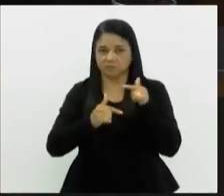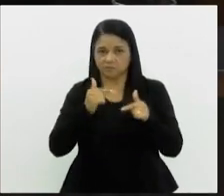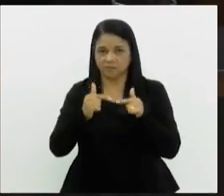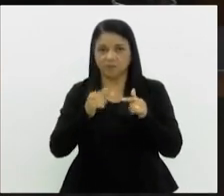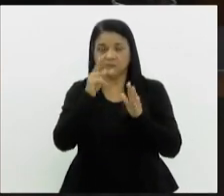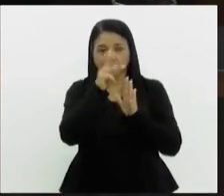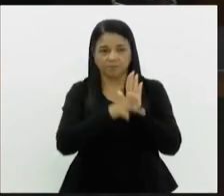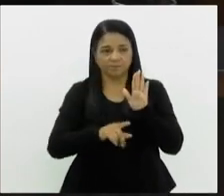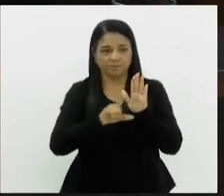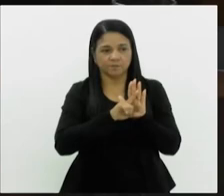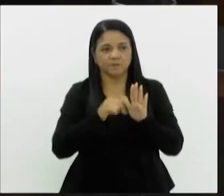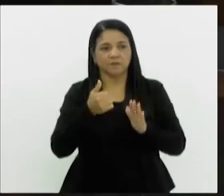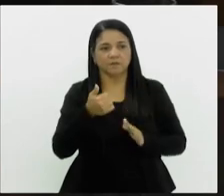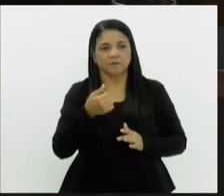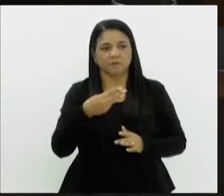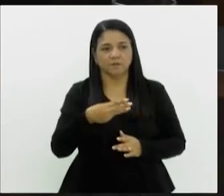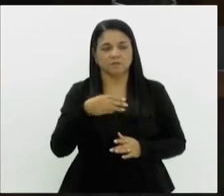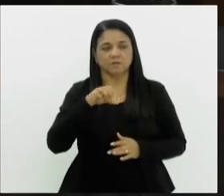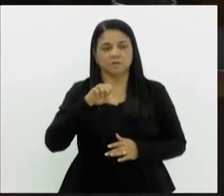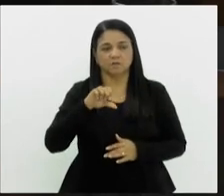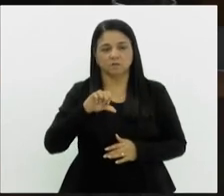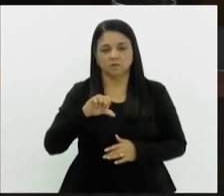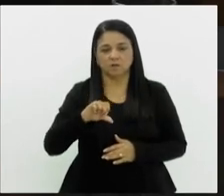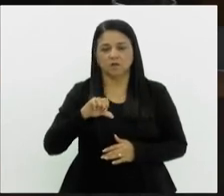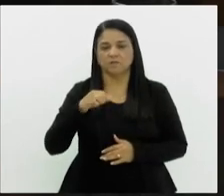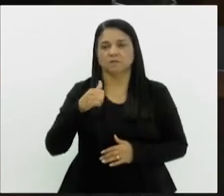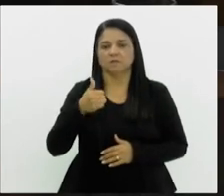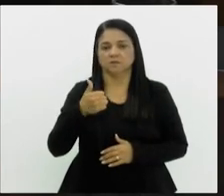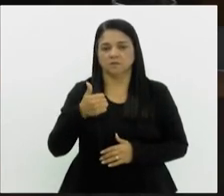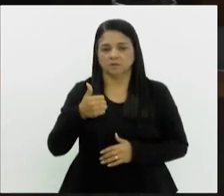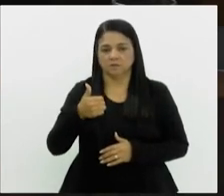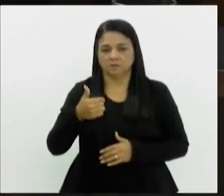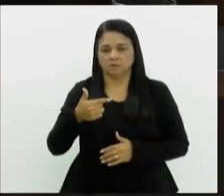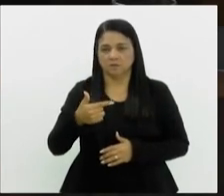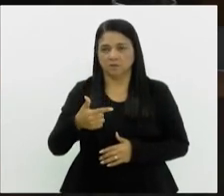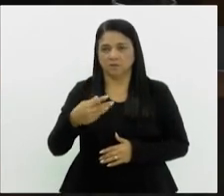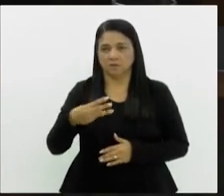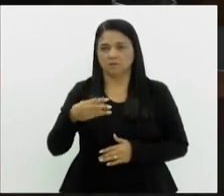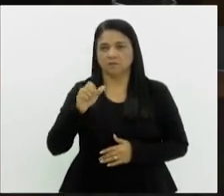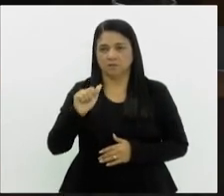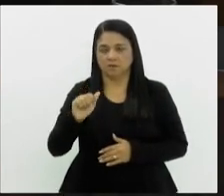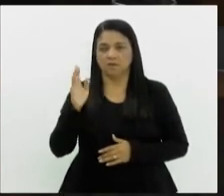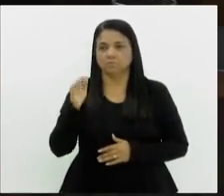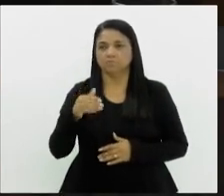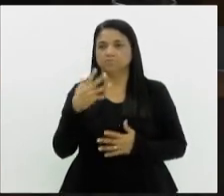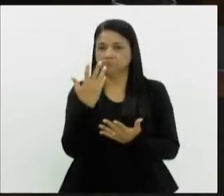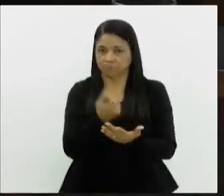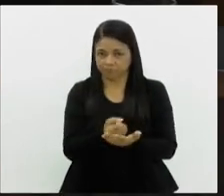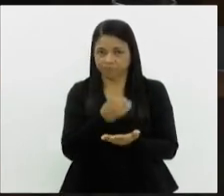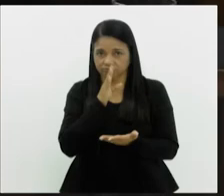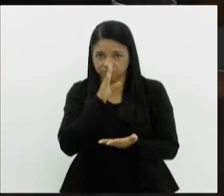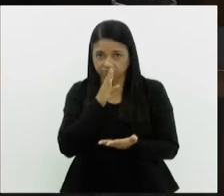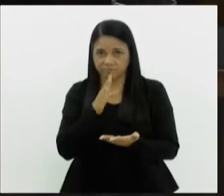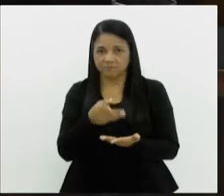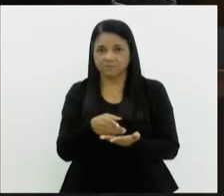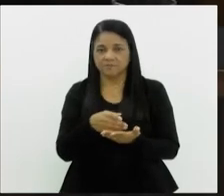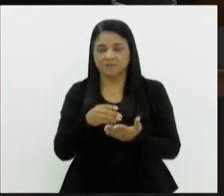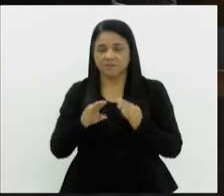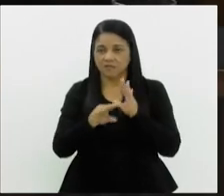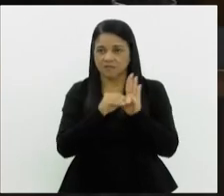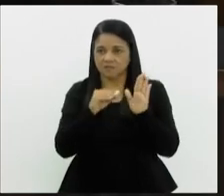de lei 1398-A de 2023. Senhores que aprovam, permaneçam como estão. Aprovado as